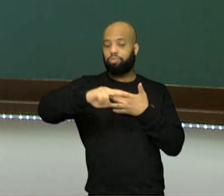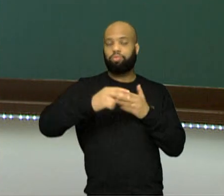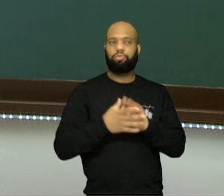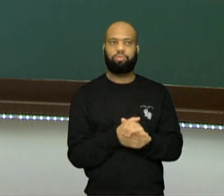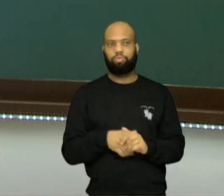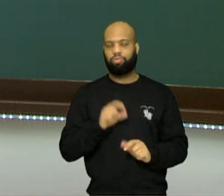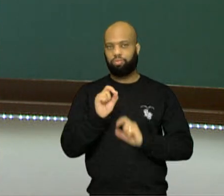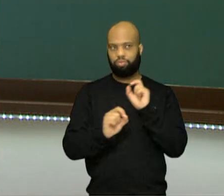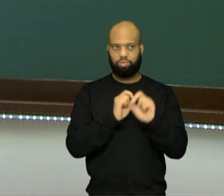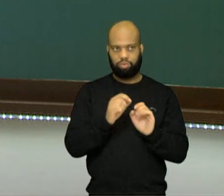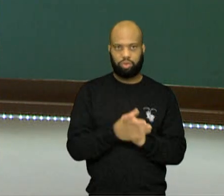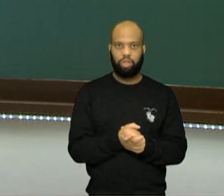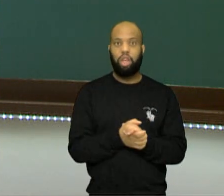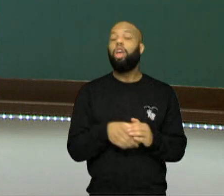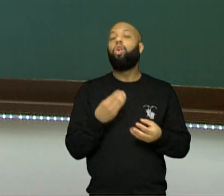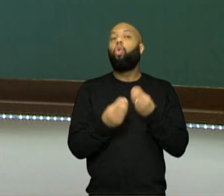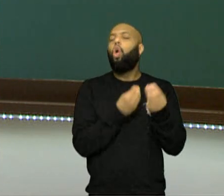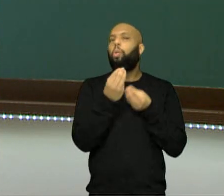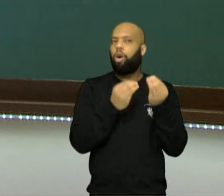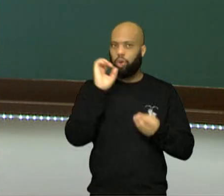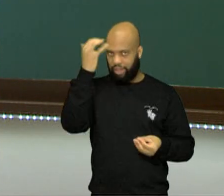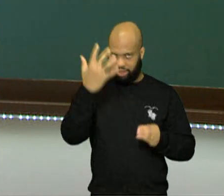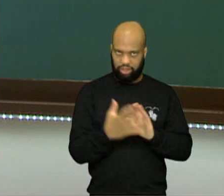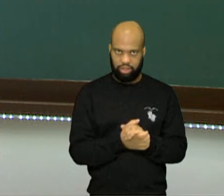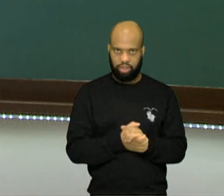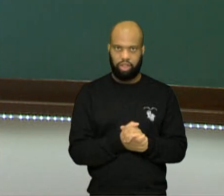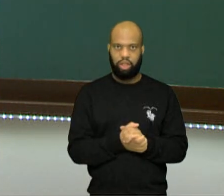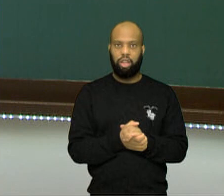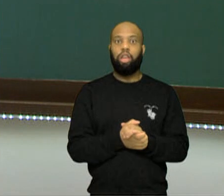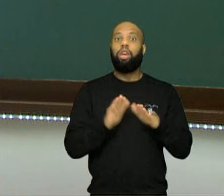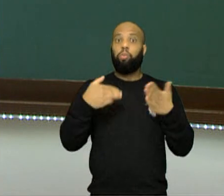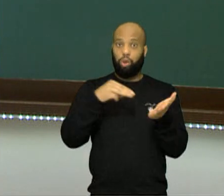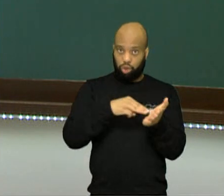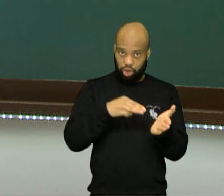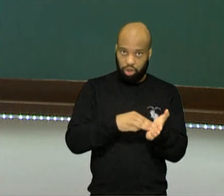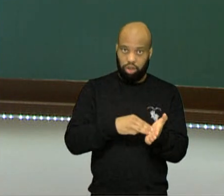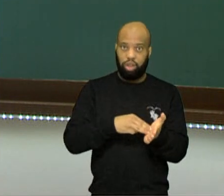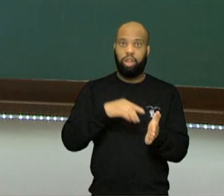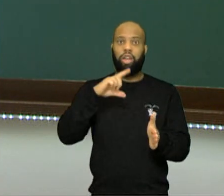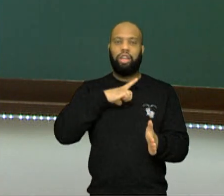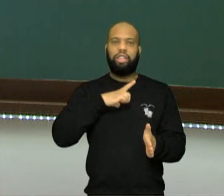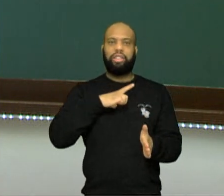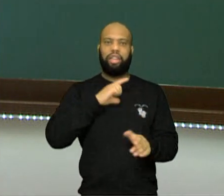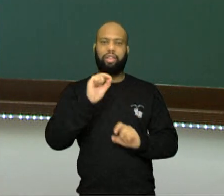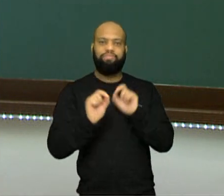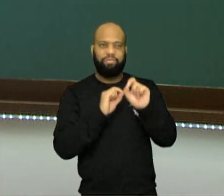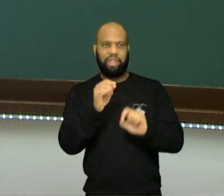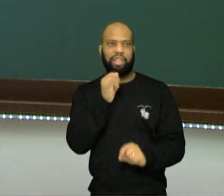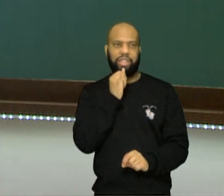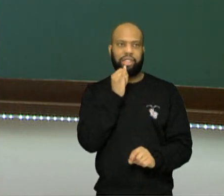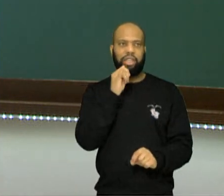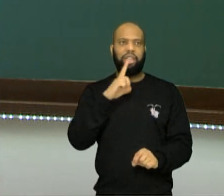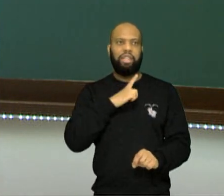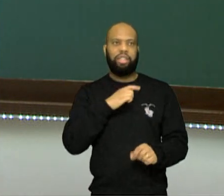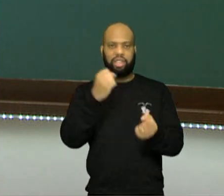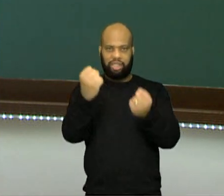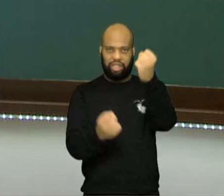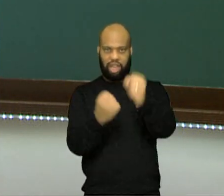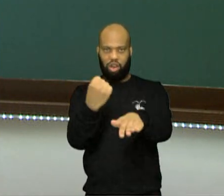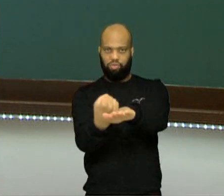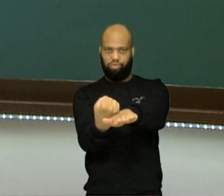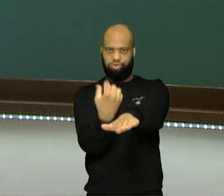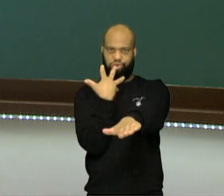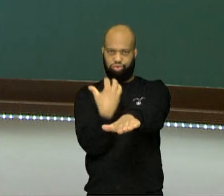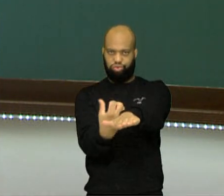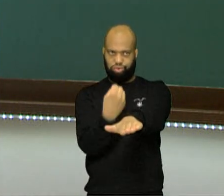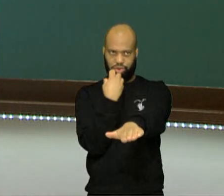queima de combustíveis fósseis, como o carvão mineral e os derivados de petróleo, né, como a gasolina e o diesel. E